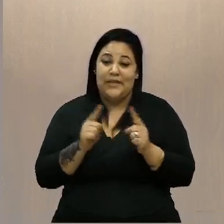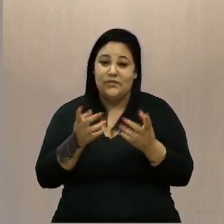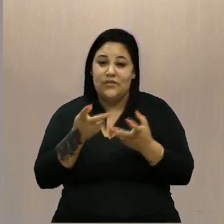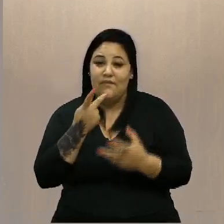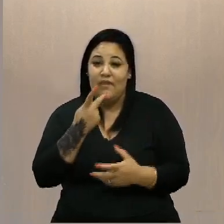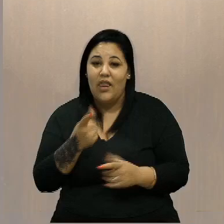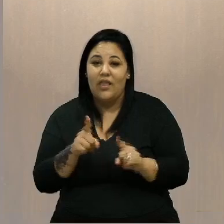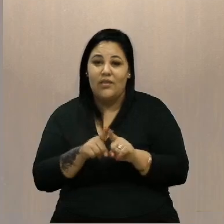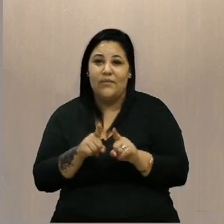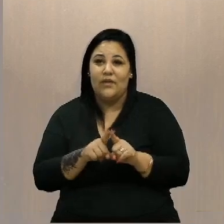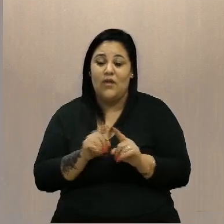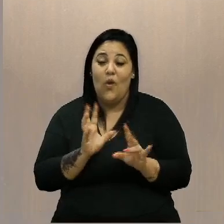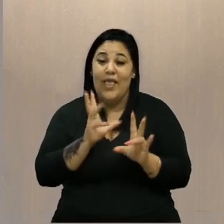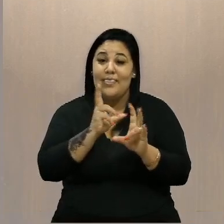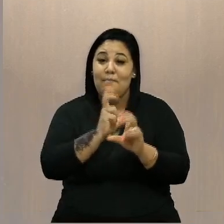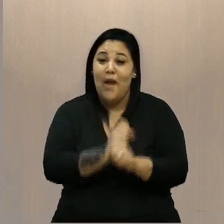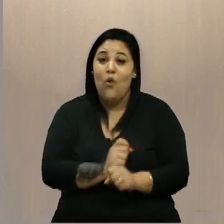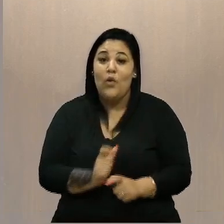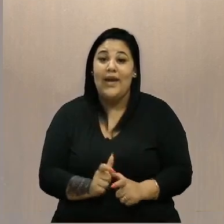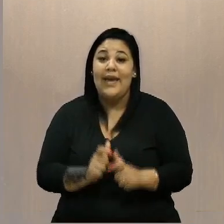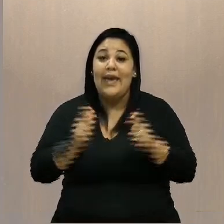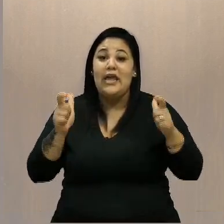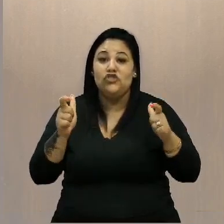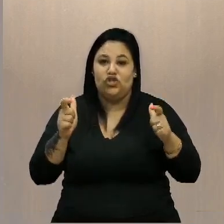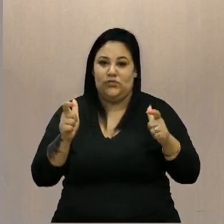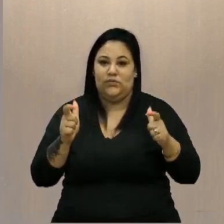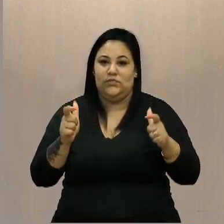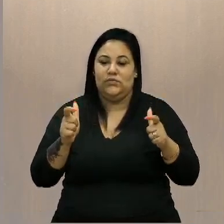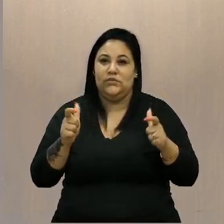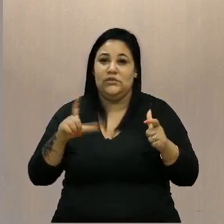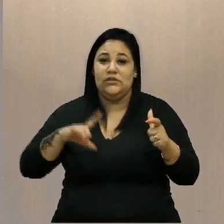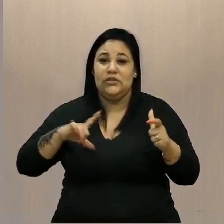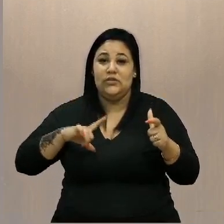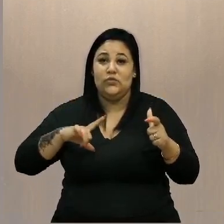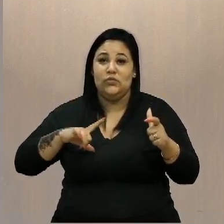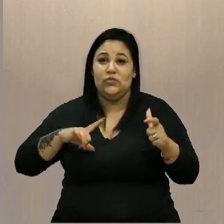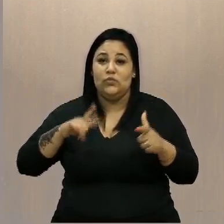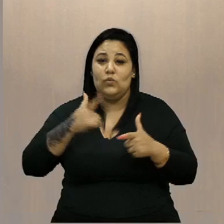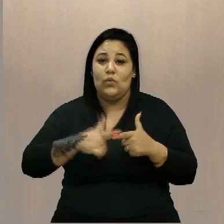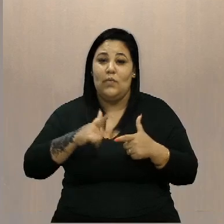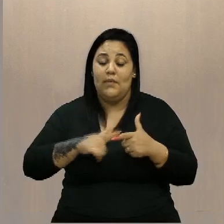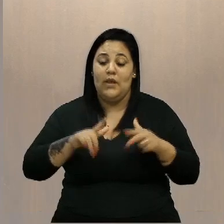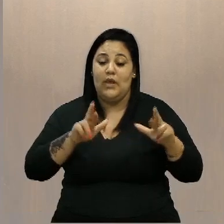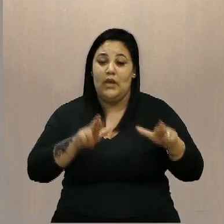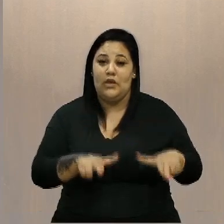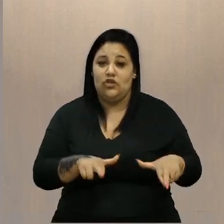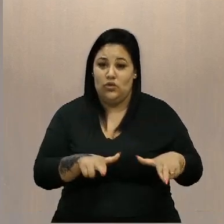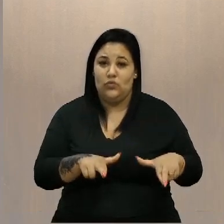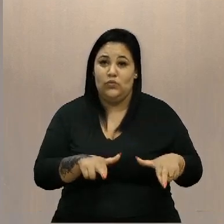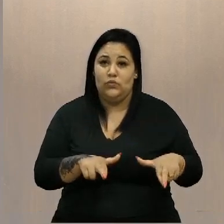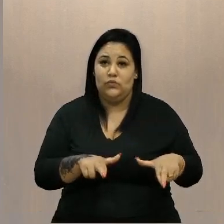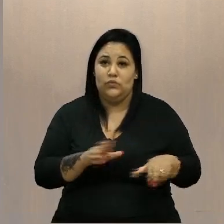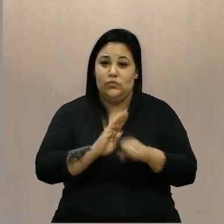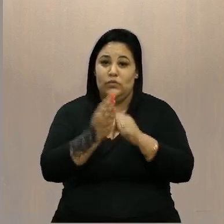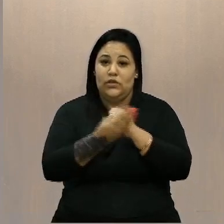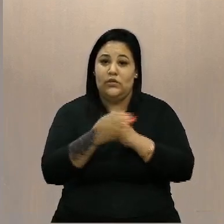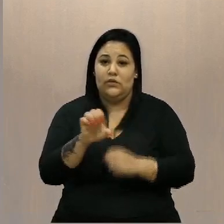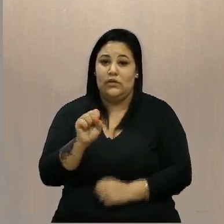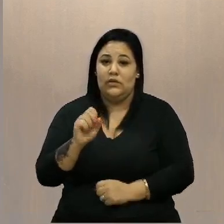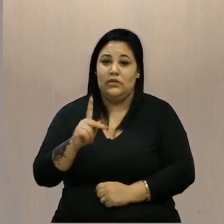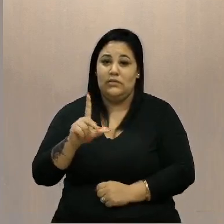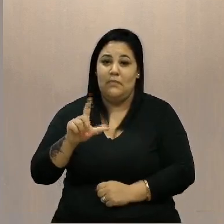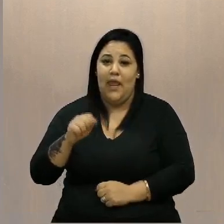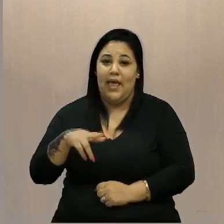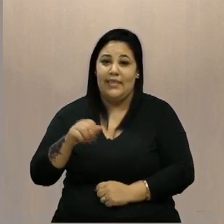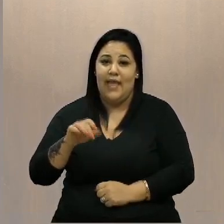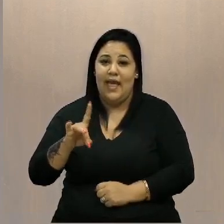dos animais de grande porte. Está tendo um problema ali na região do Esplanada, do Kaiser, que